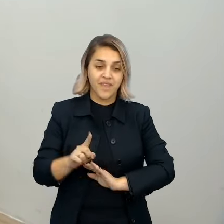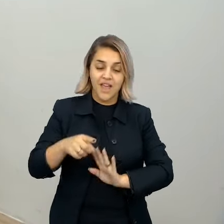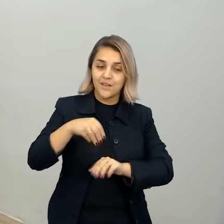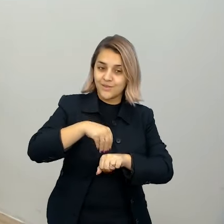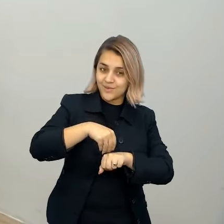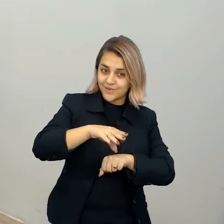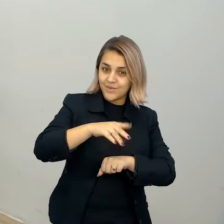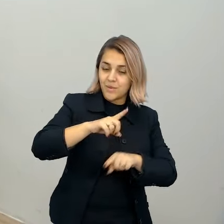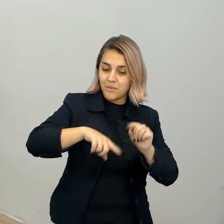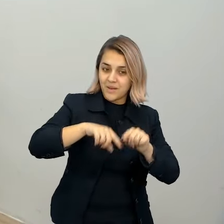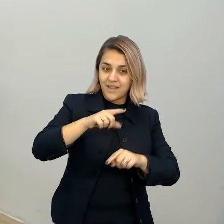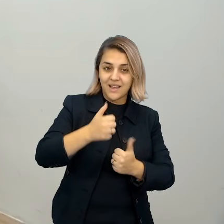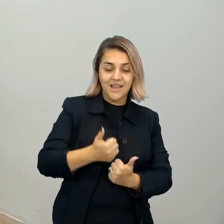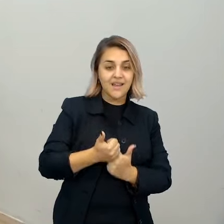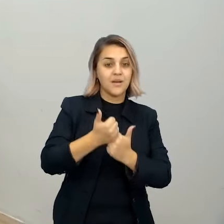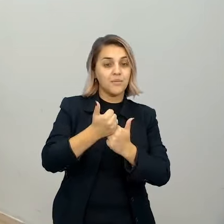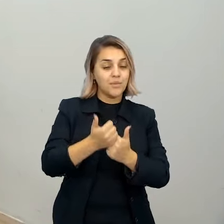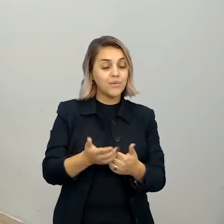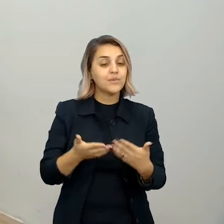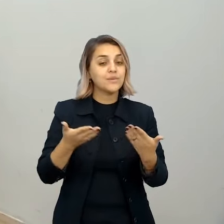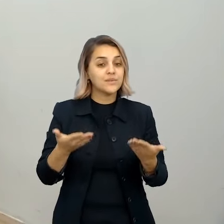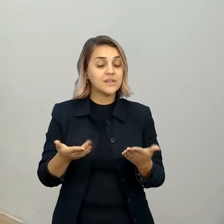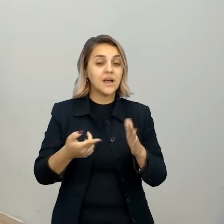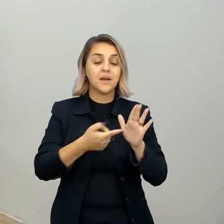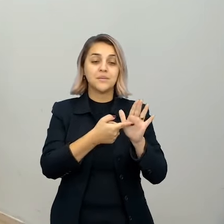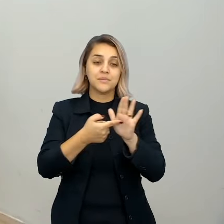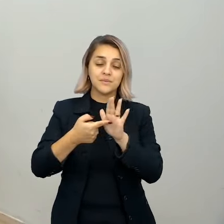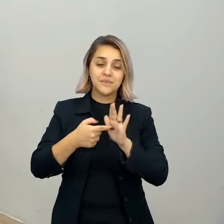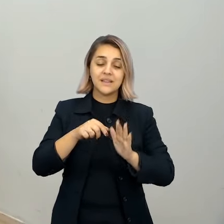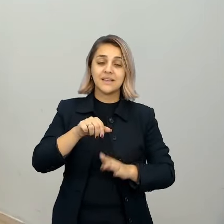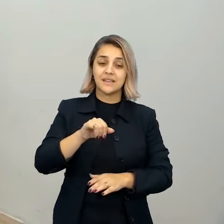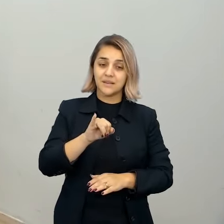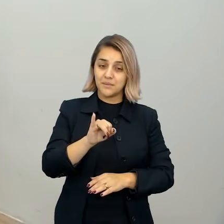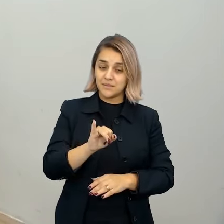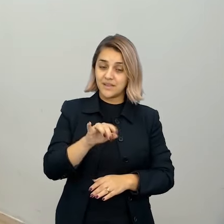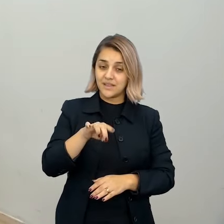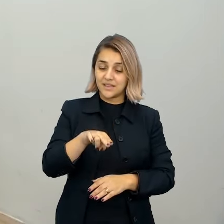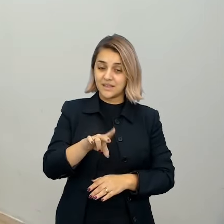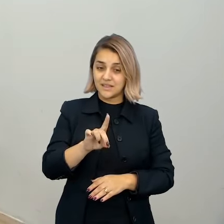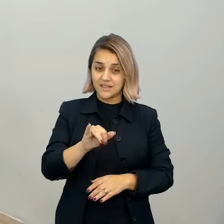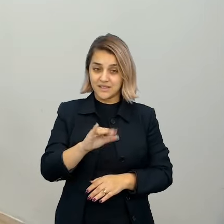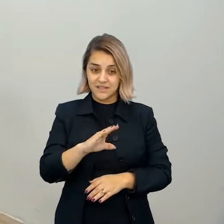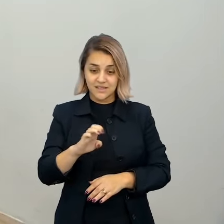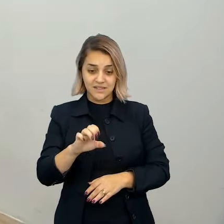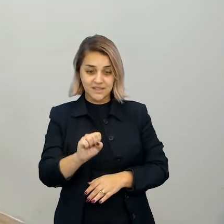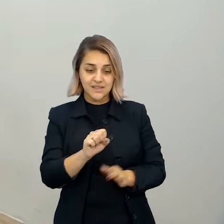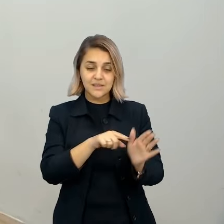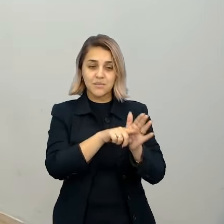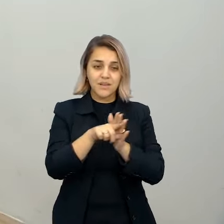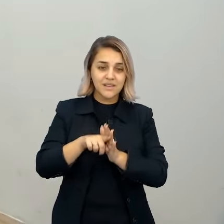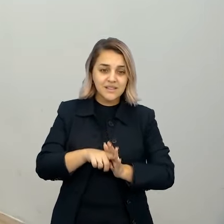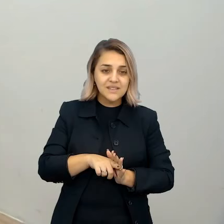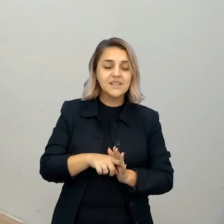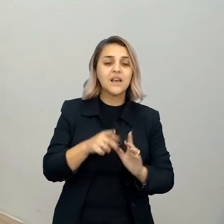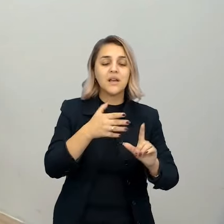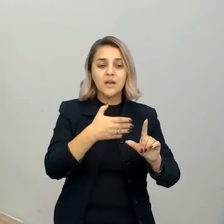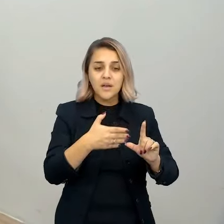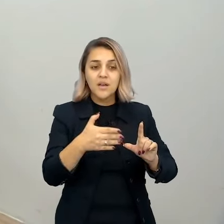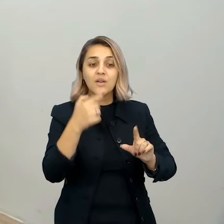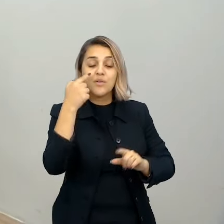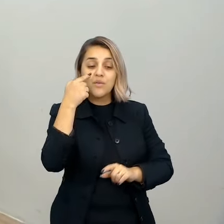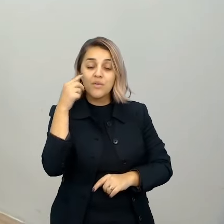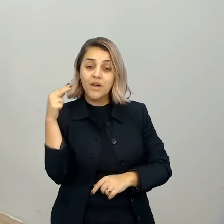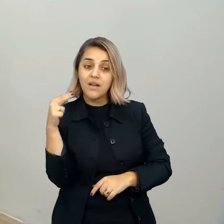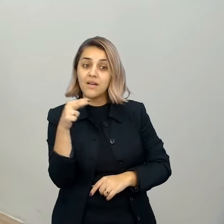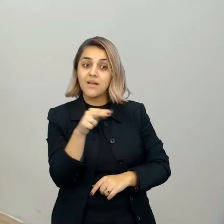bom, pessoal? Então, após a apresentação aí dos índices, no próximo slide, a gente tem aí o De Olho na